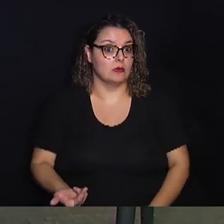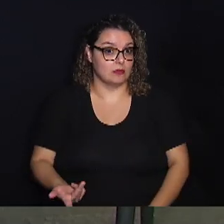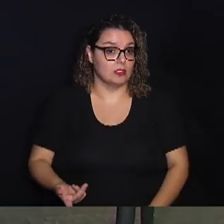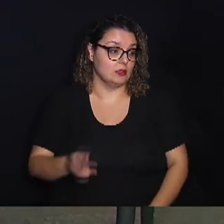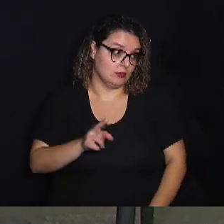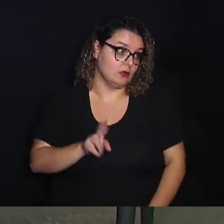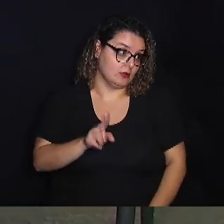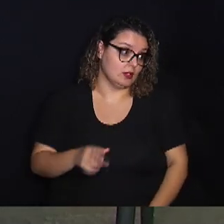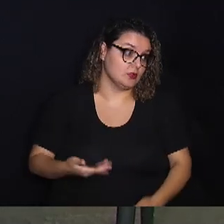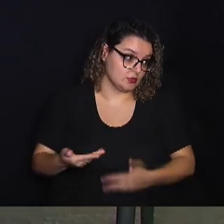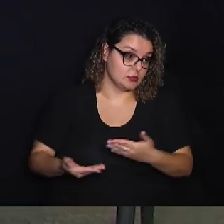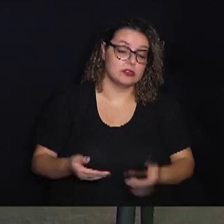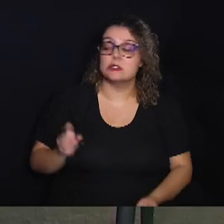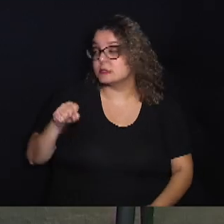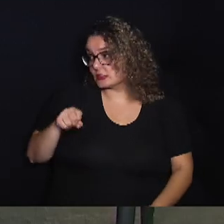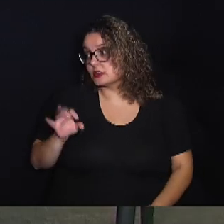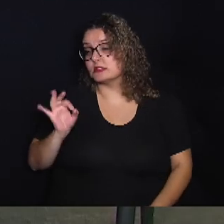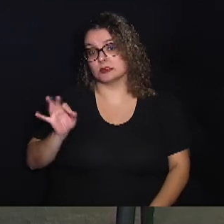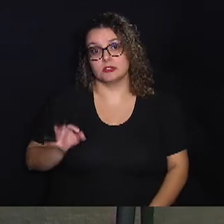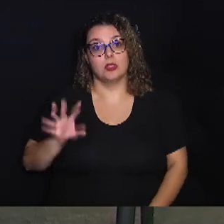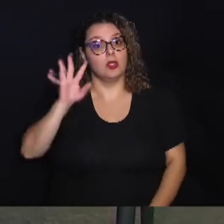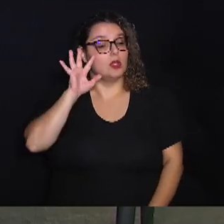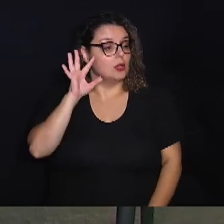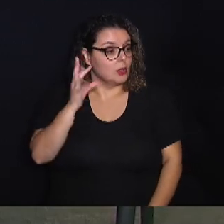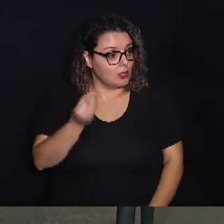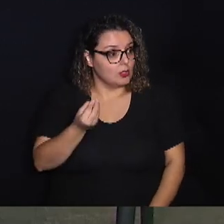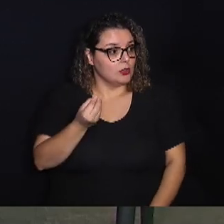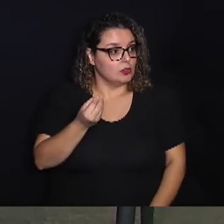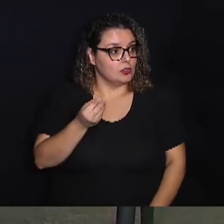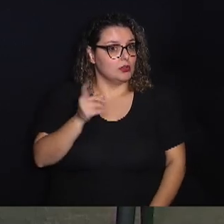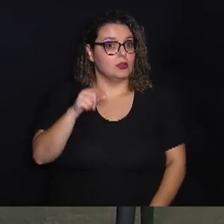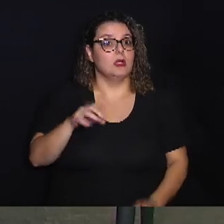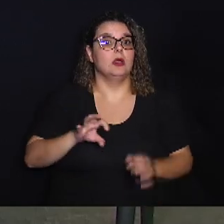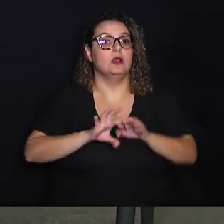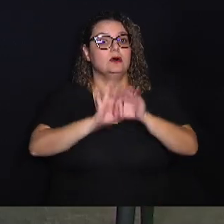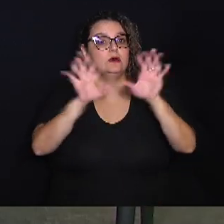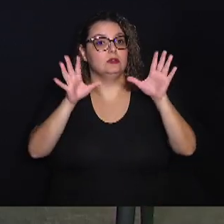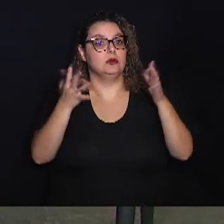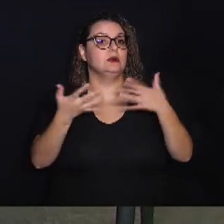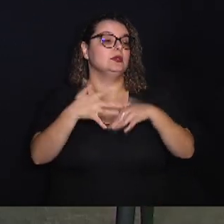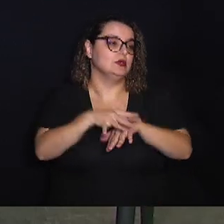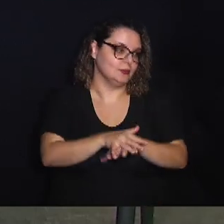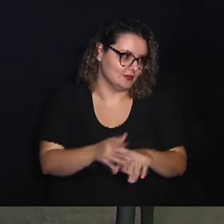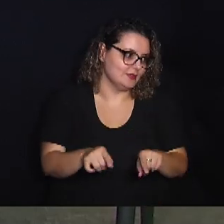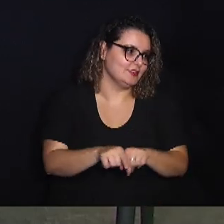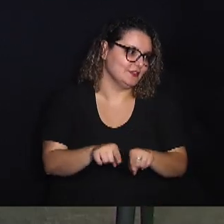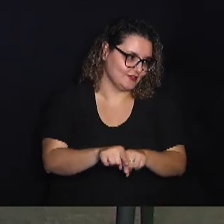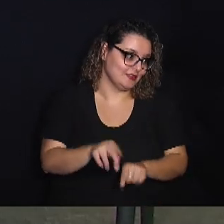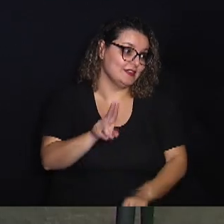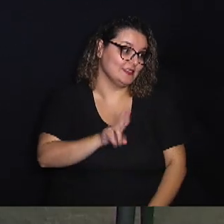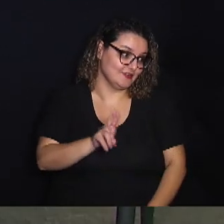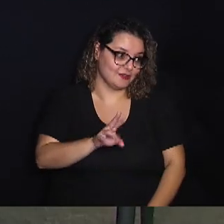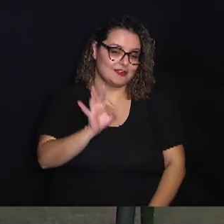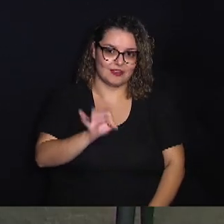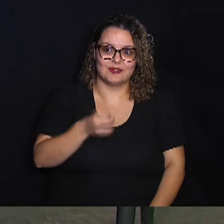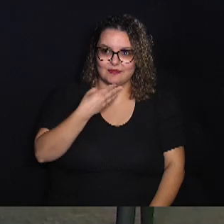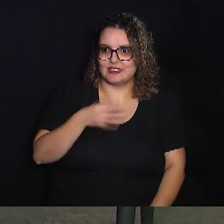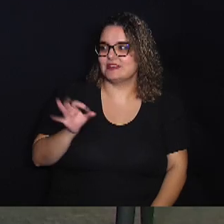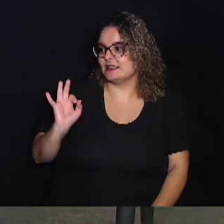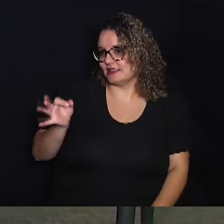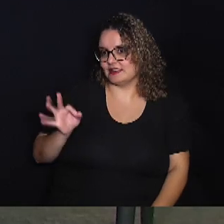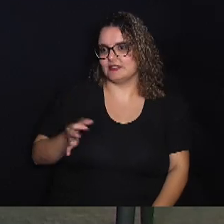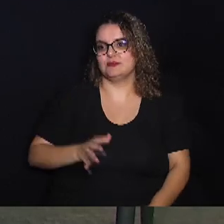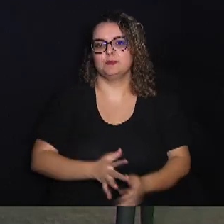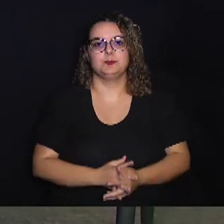usar aquele serviço, né? Sim. O conhecimento, ele é libertador e inclusive Sim. se bem utilizado, né? Sem dúvida. E a gente